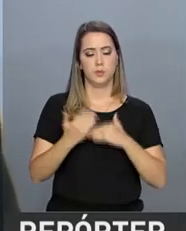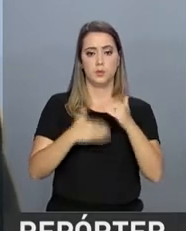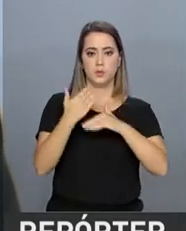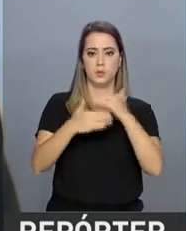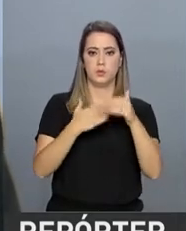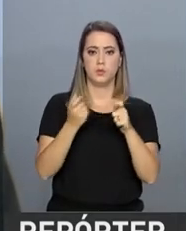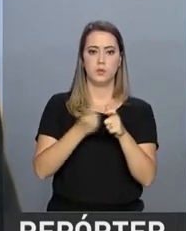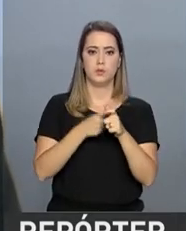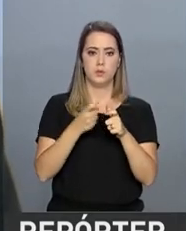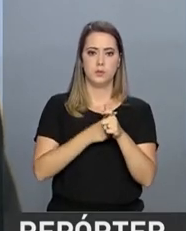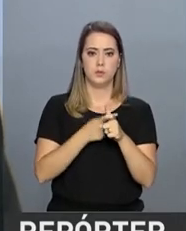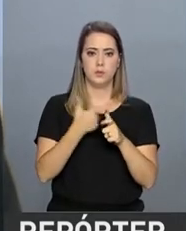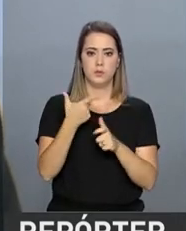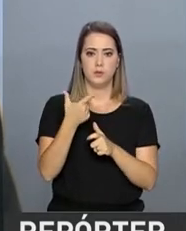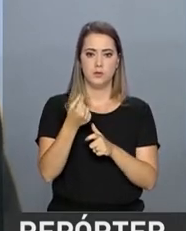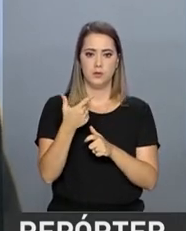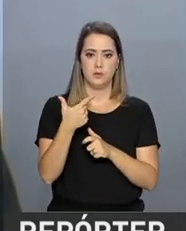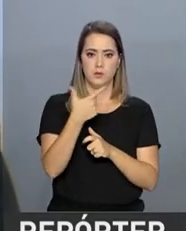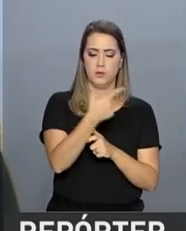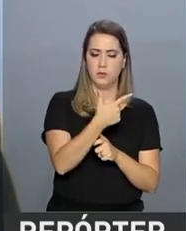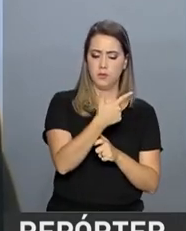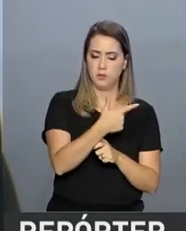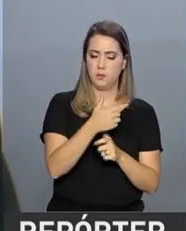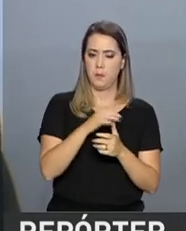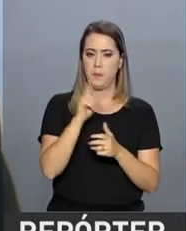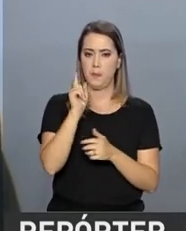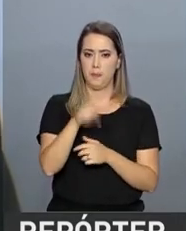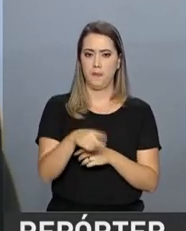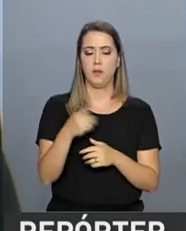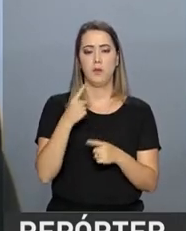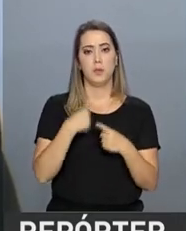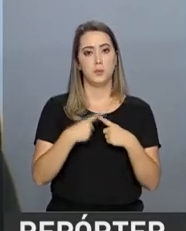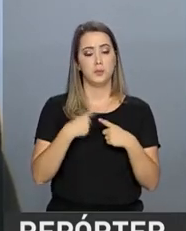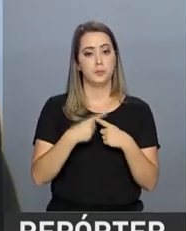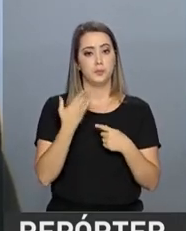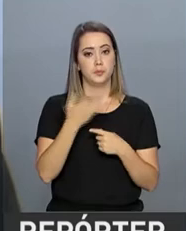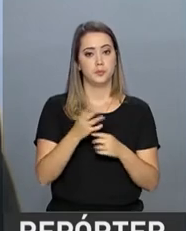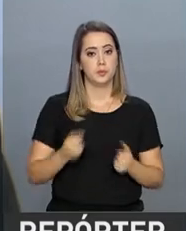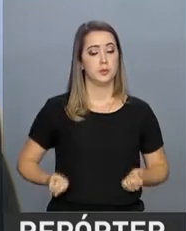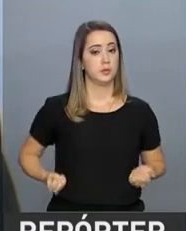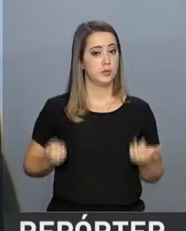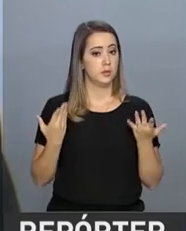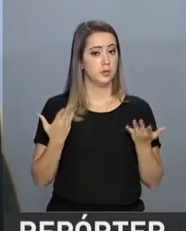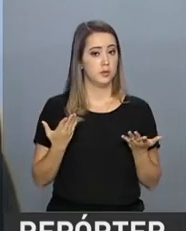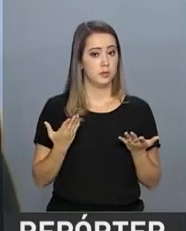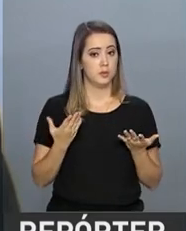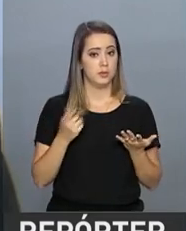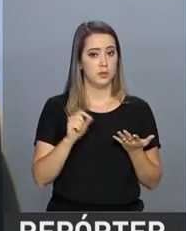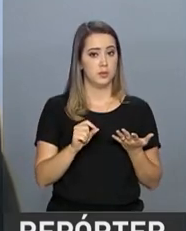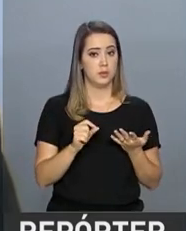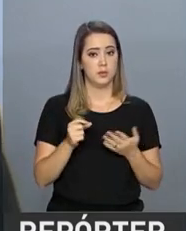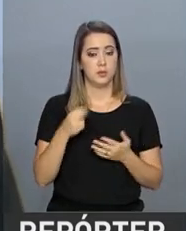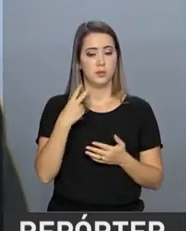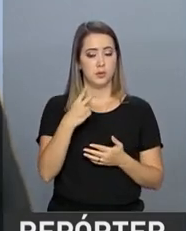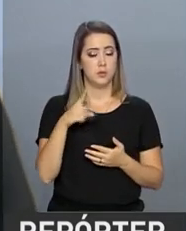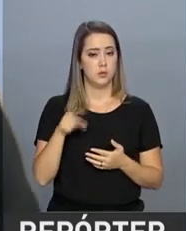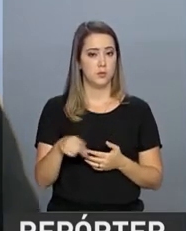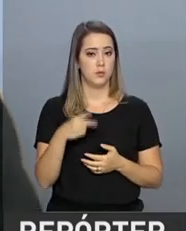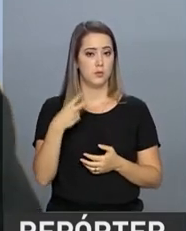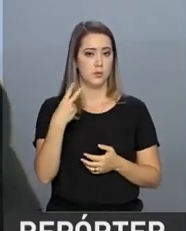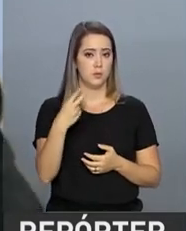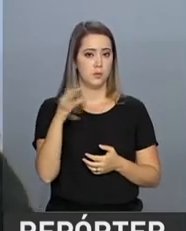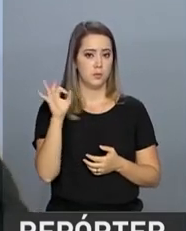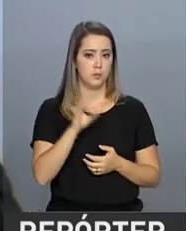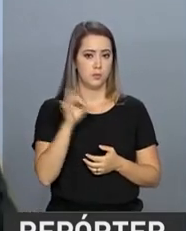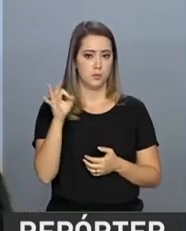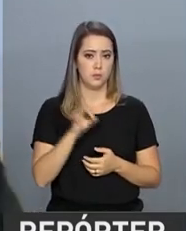déficit de 2012, que é o melhor ponto para agora, foi basicamente despesa, 2 pontos percentuais, com a